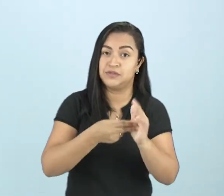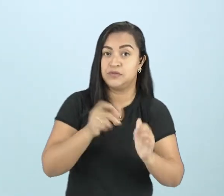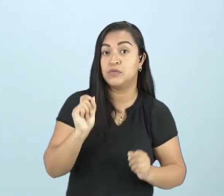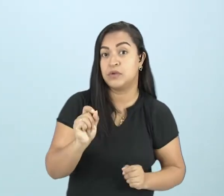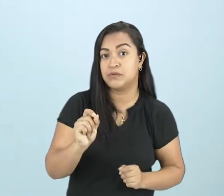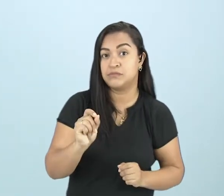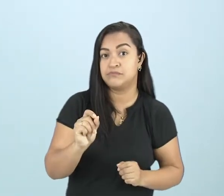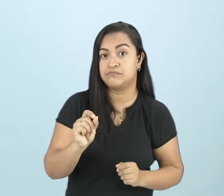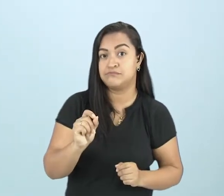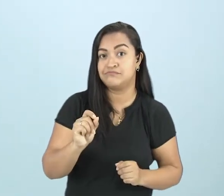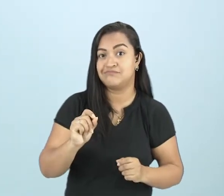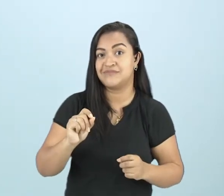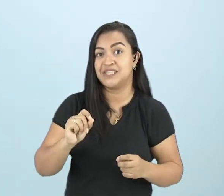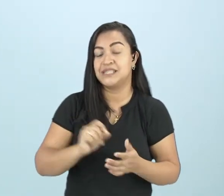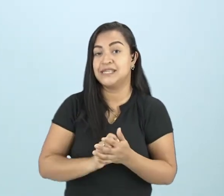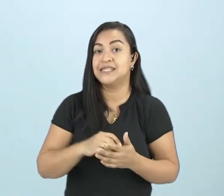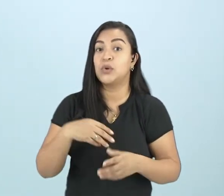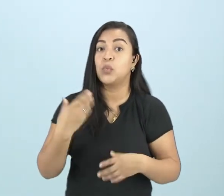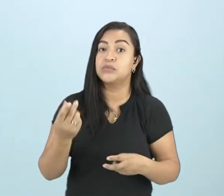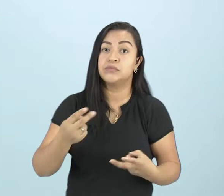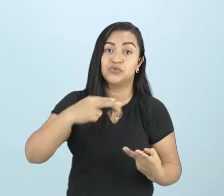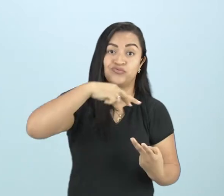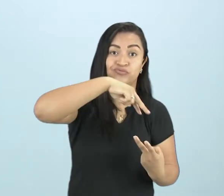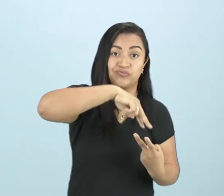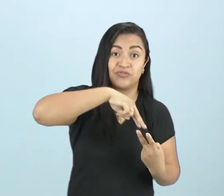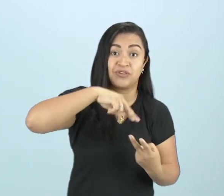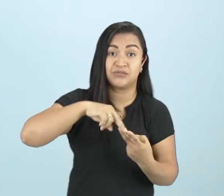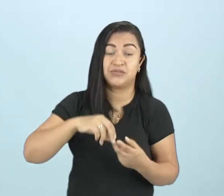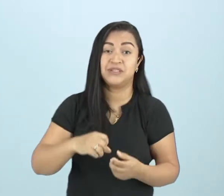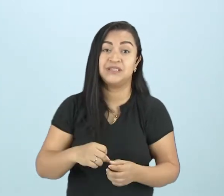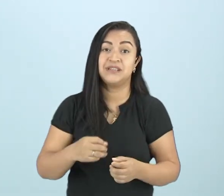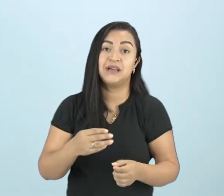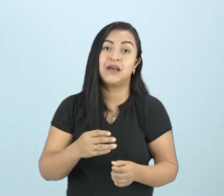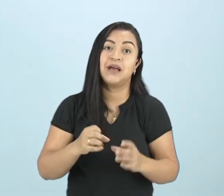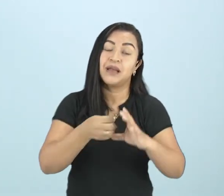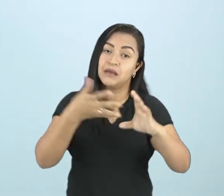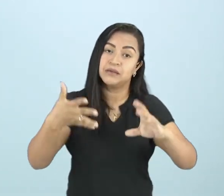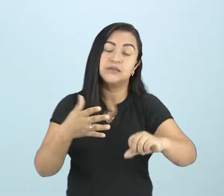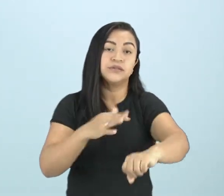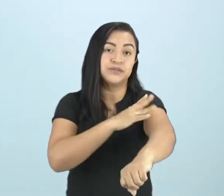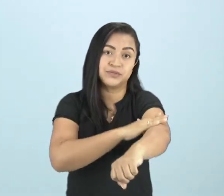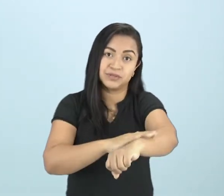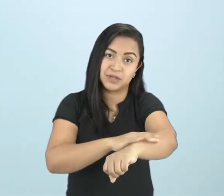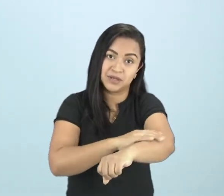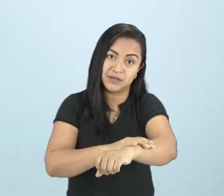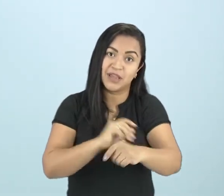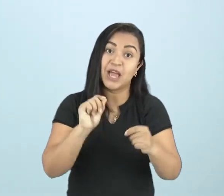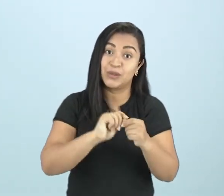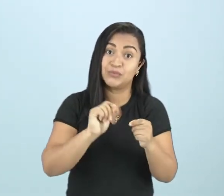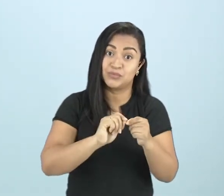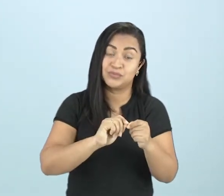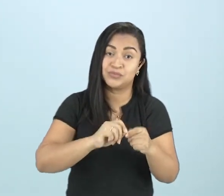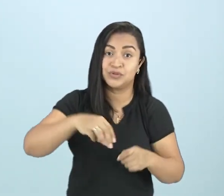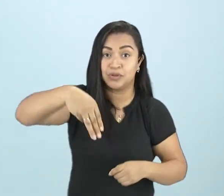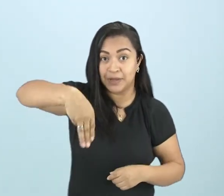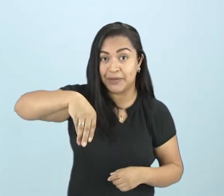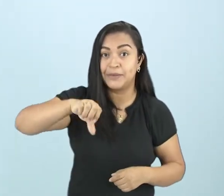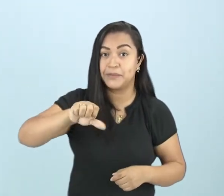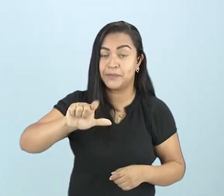tiver aquele alelo que determina a pigmentação da pele, ou seja, a fabricação, a produção da